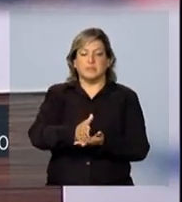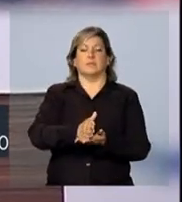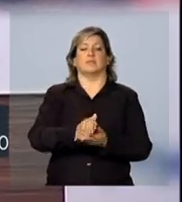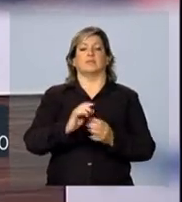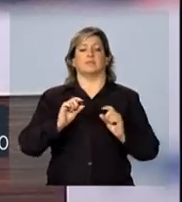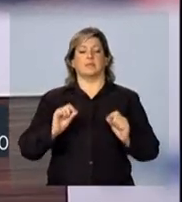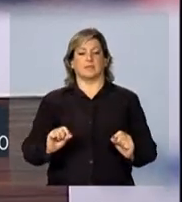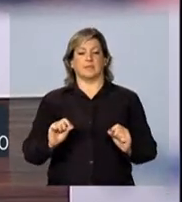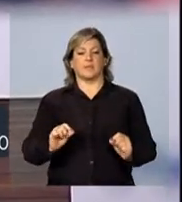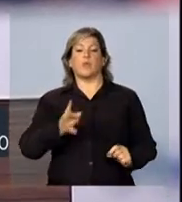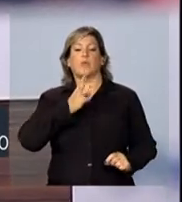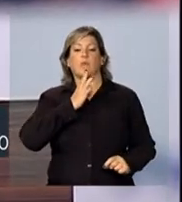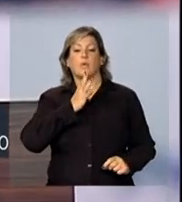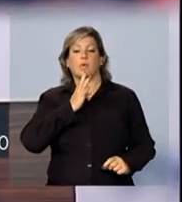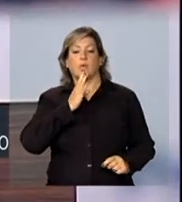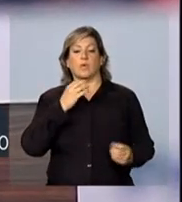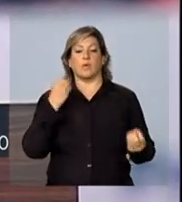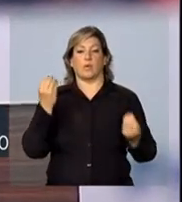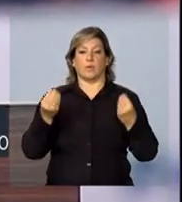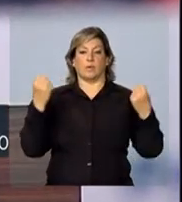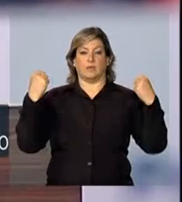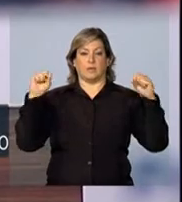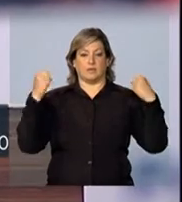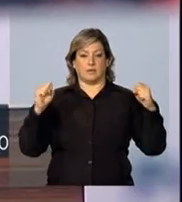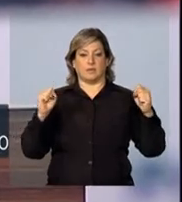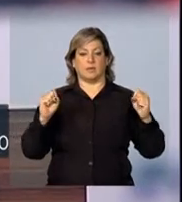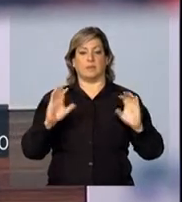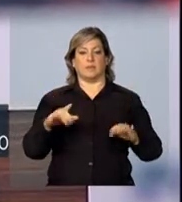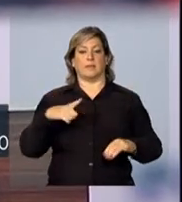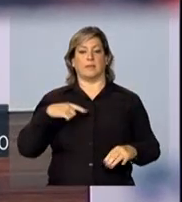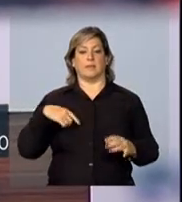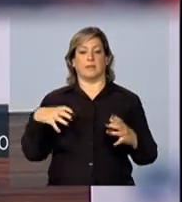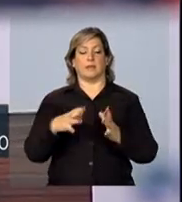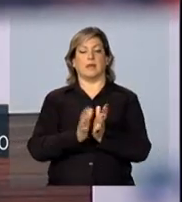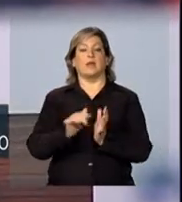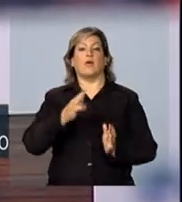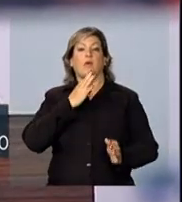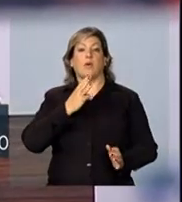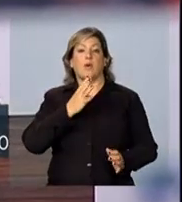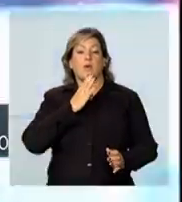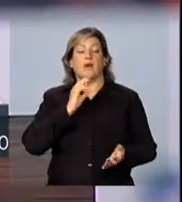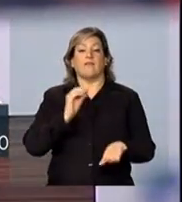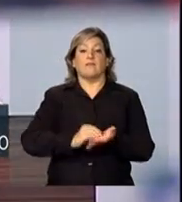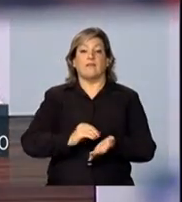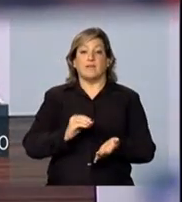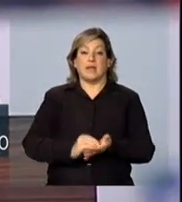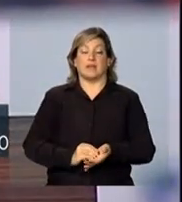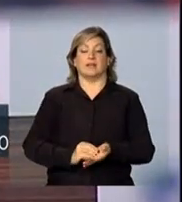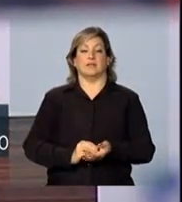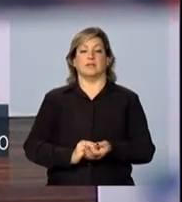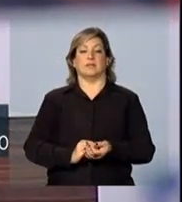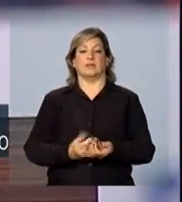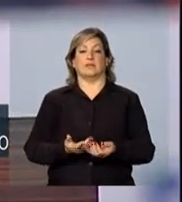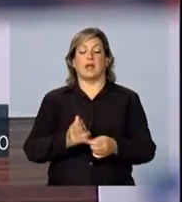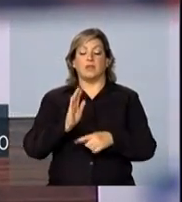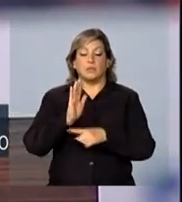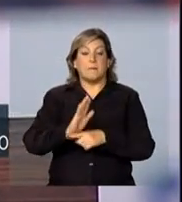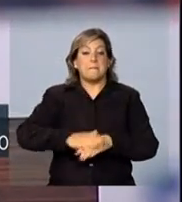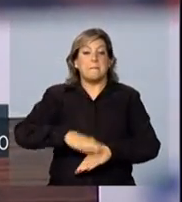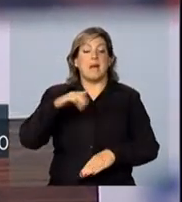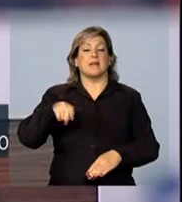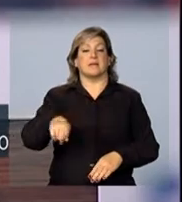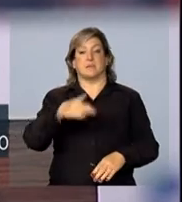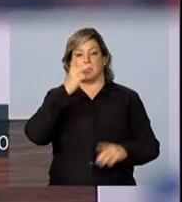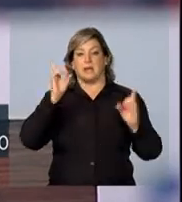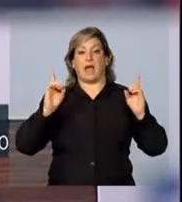fronteira do conhecimento na área do esporte mas esse conhecimento ainda não atingiu os para-atletas os atletas